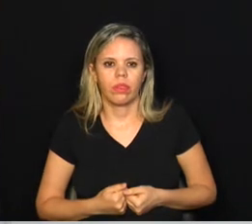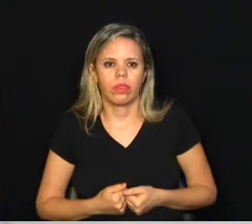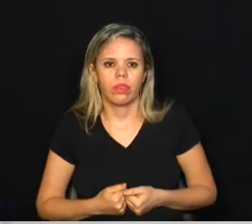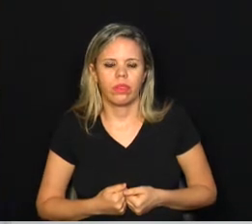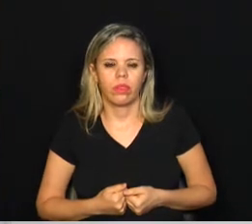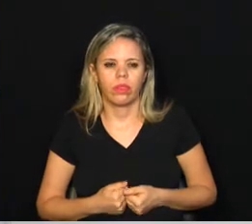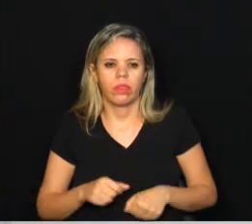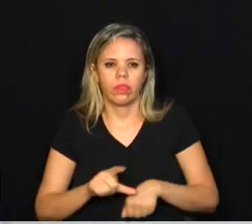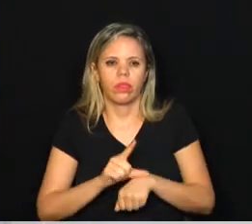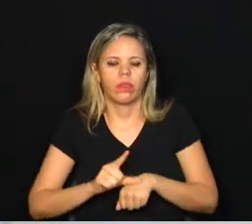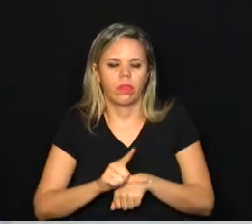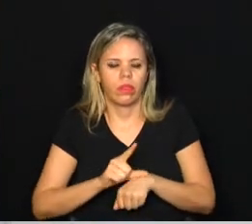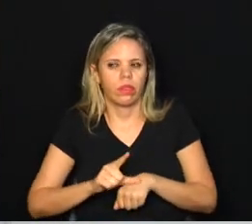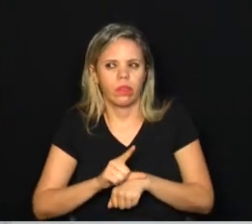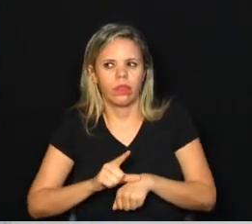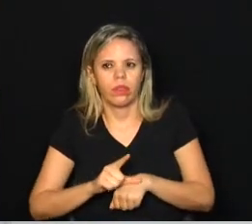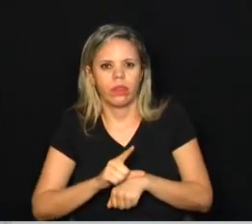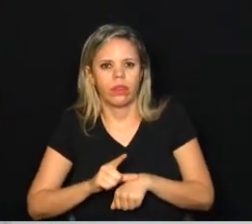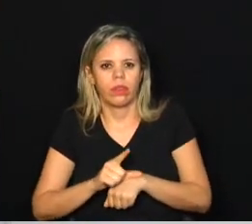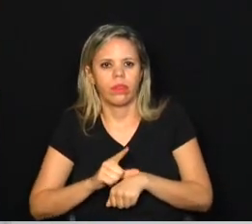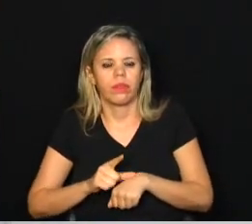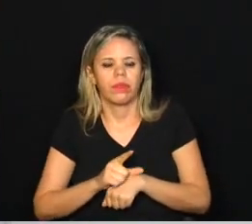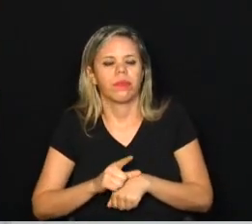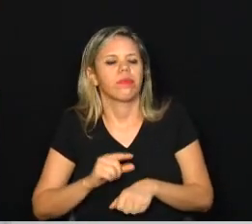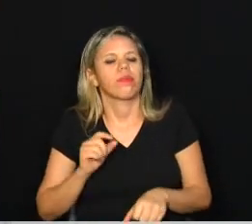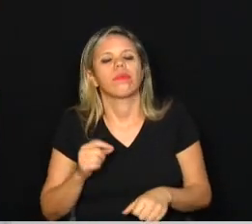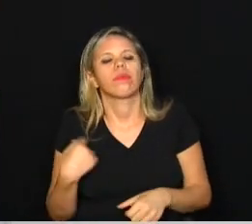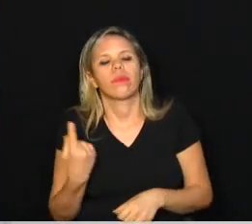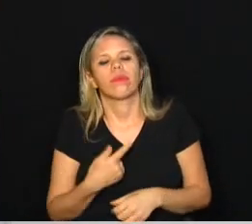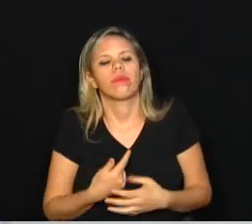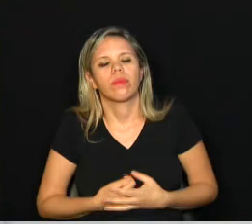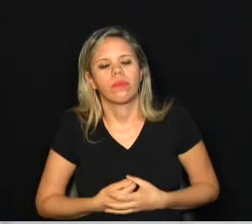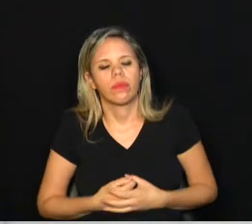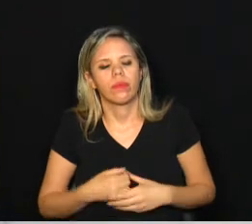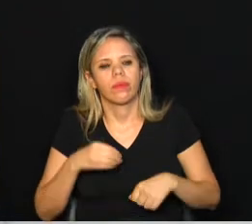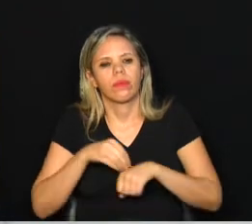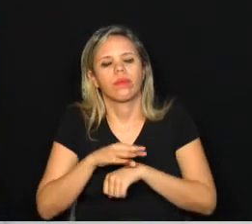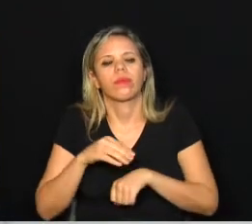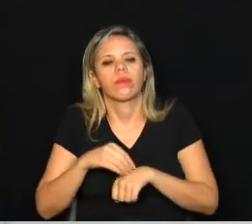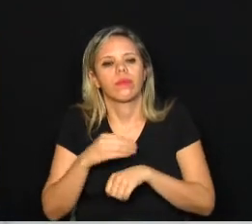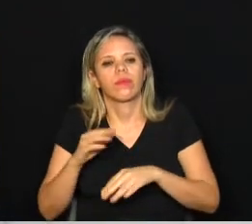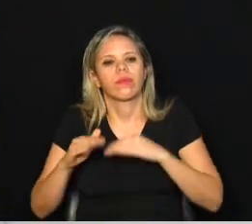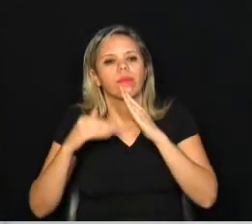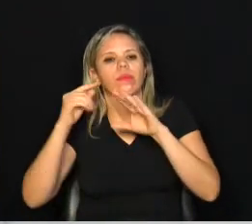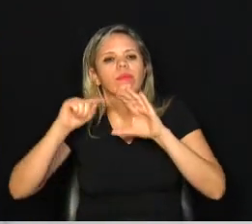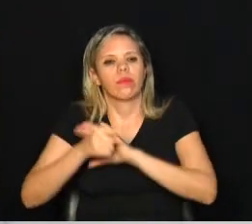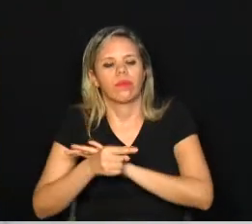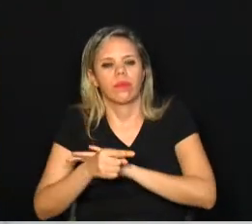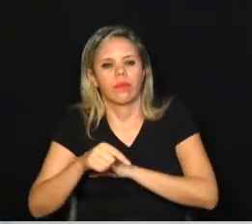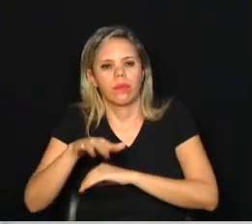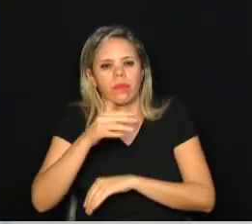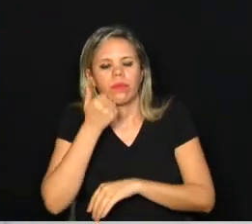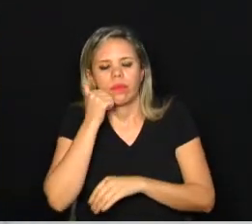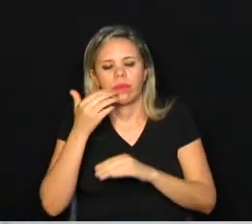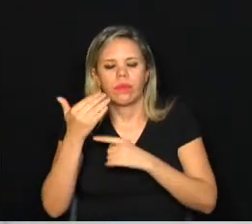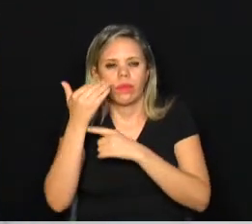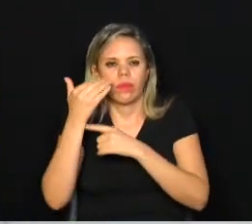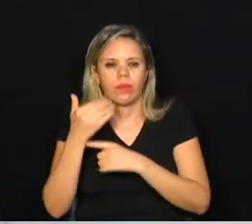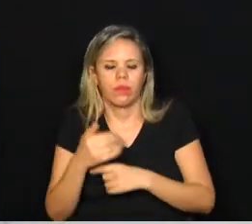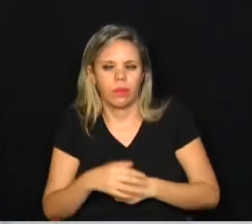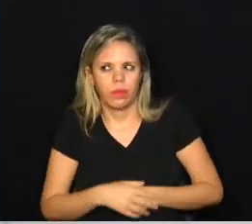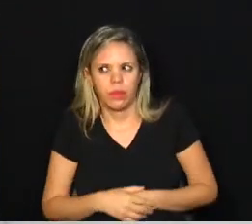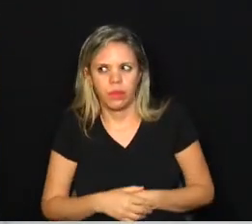na legislação farão com que a gente possa trazer esse avanço para a área de ciência, tecnologia e